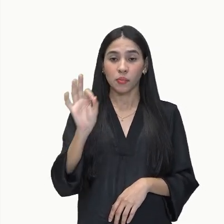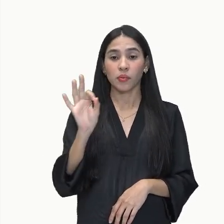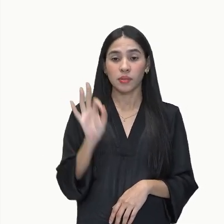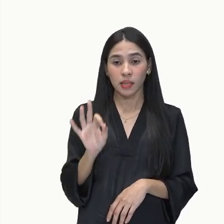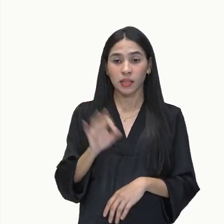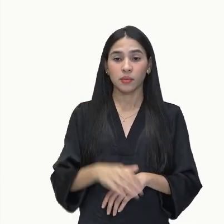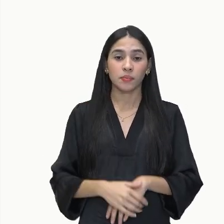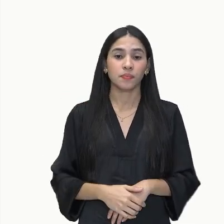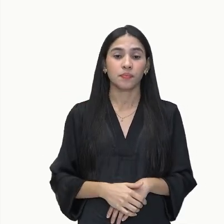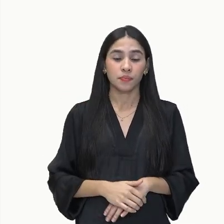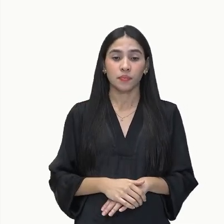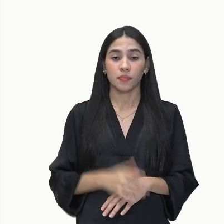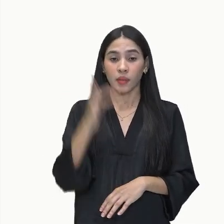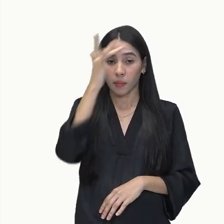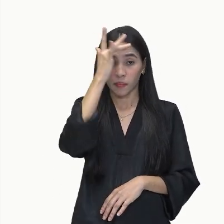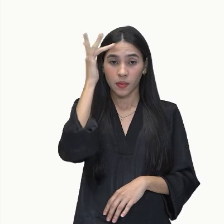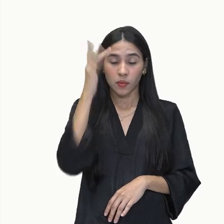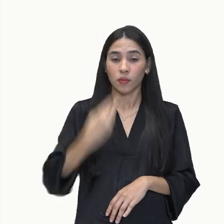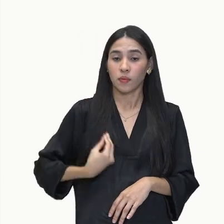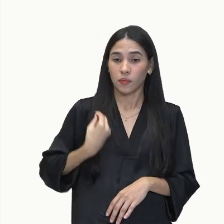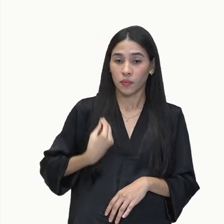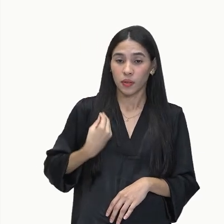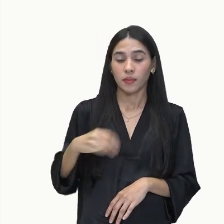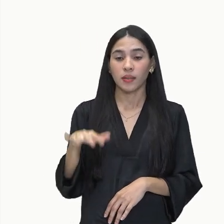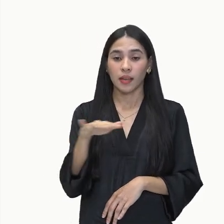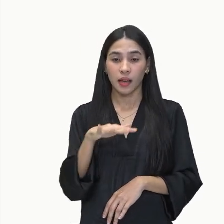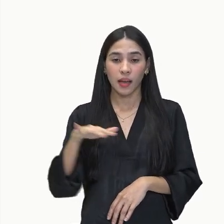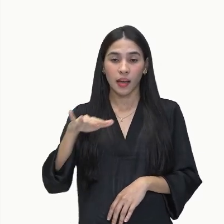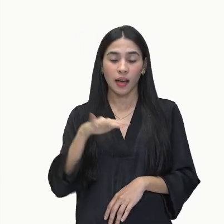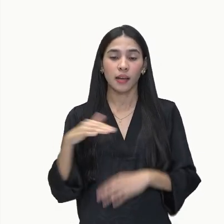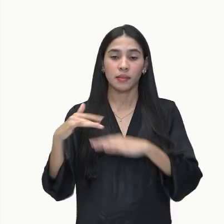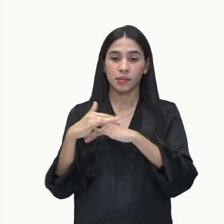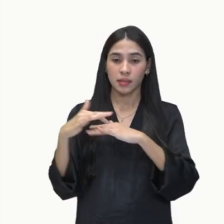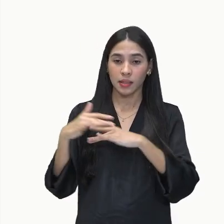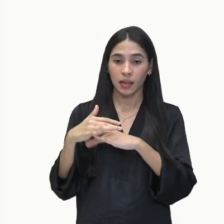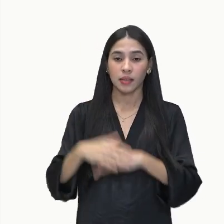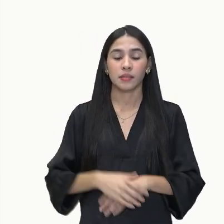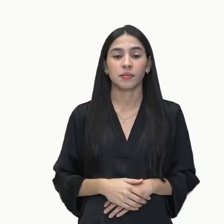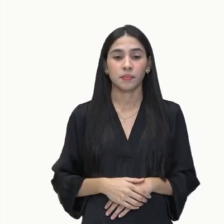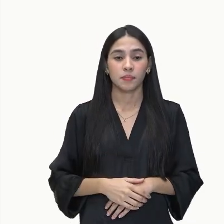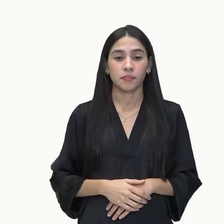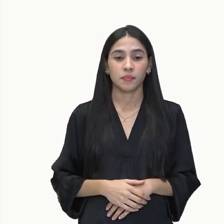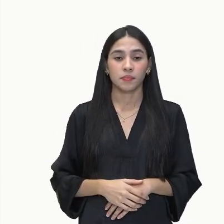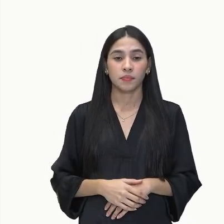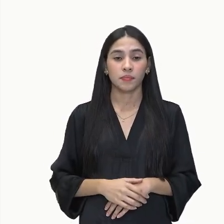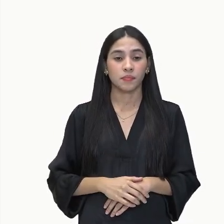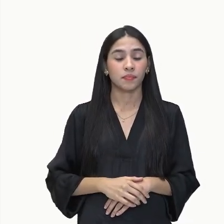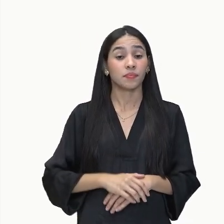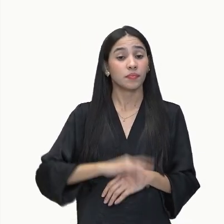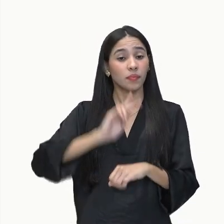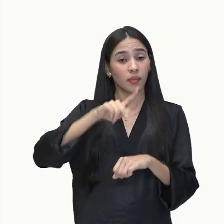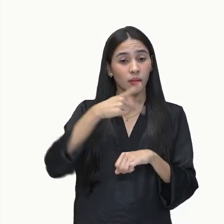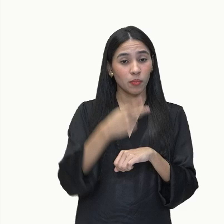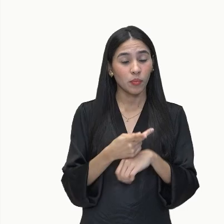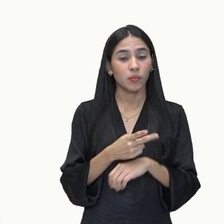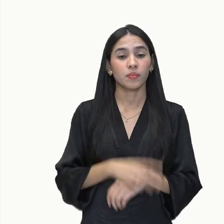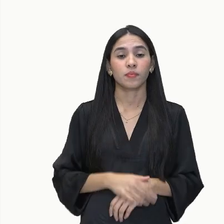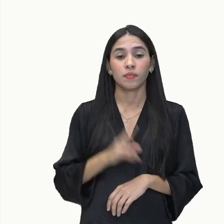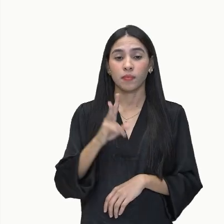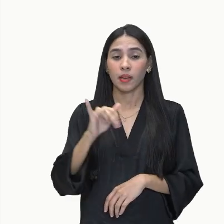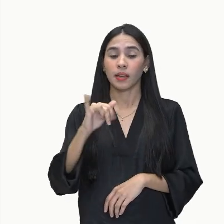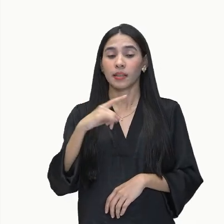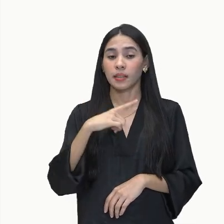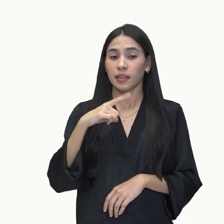75% das pessoas vivendo nas áreas urbanas, lá na região Sul. Em seguida nós temos a